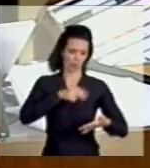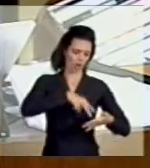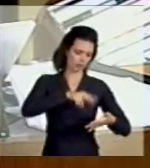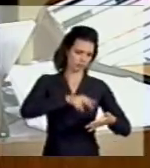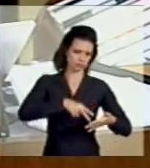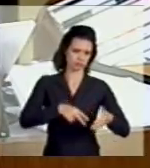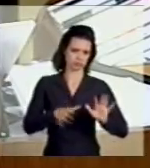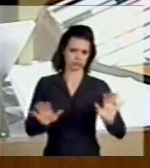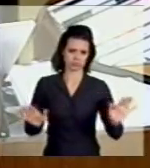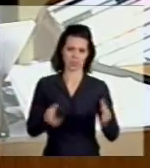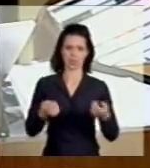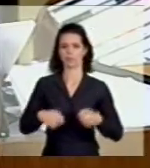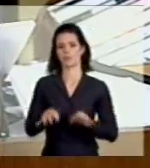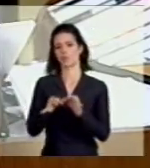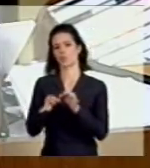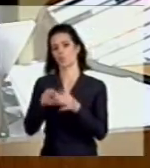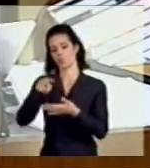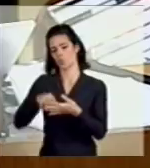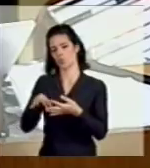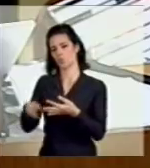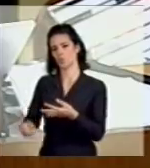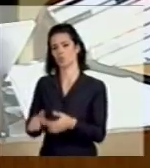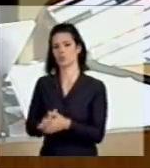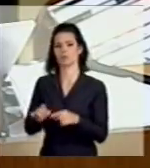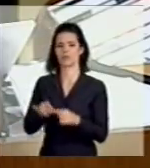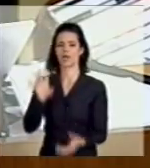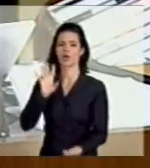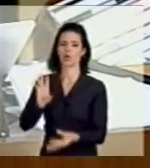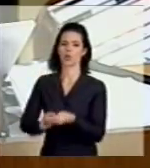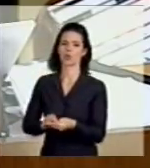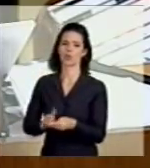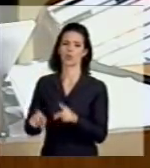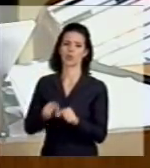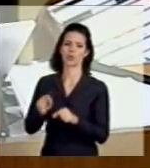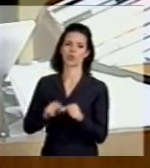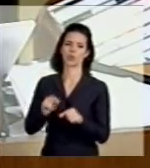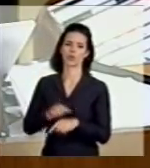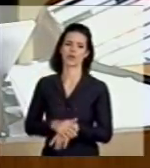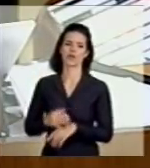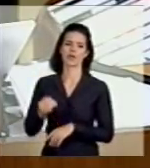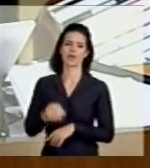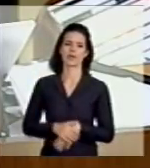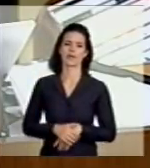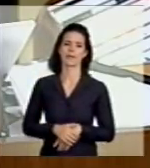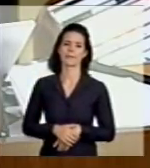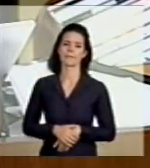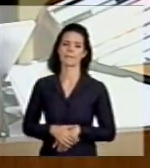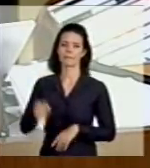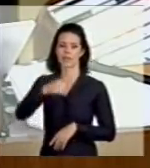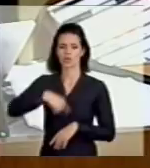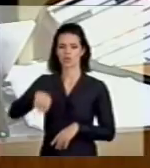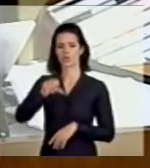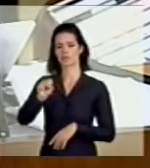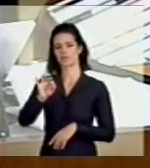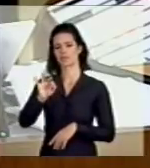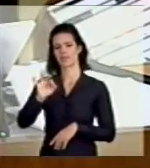para compreensão, esses trechos, e digo, em conclusão, entendo que é responsabilidade do Poder Judiciário e, notadamente, do Supremo